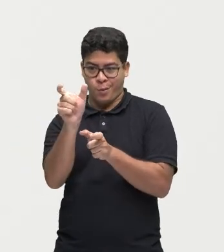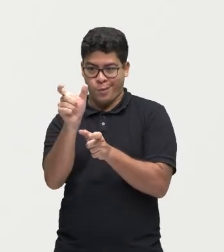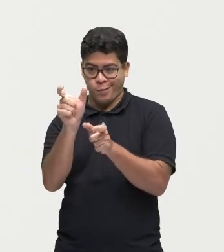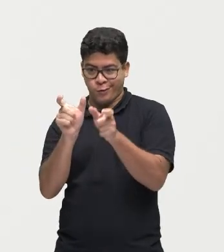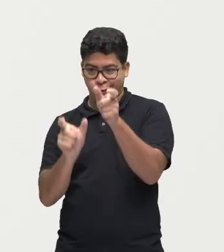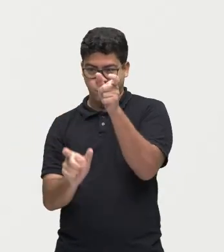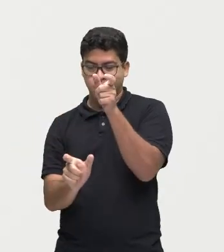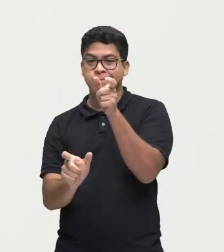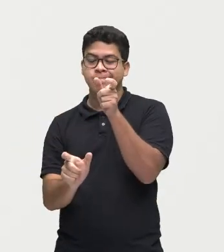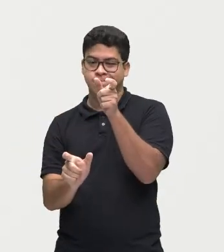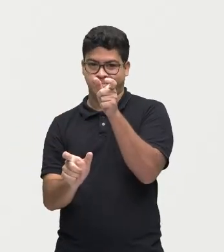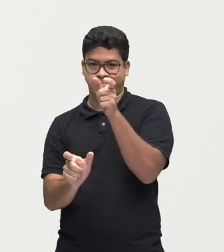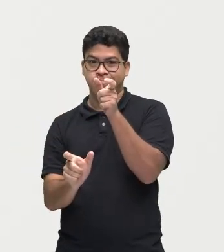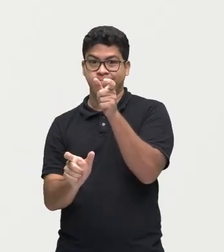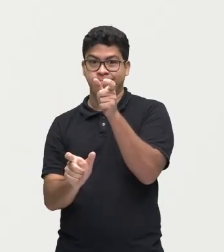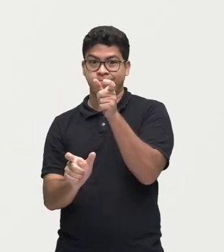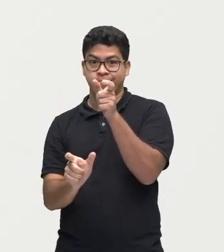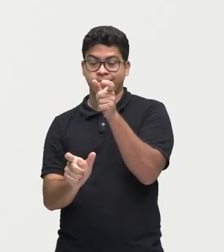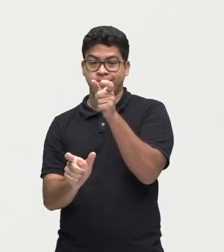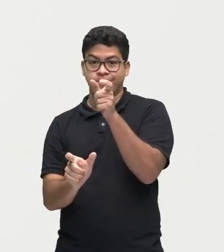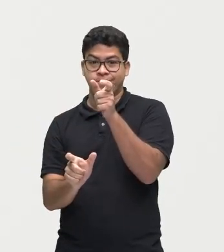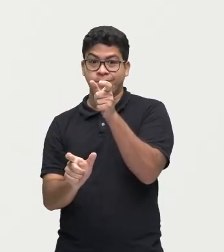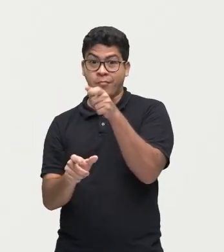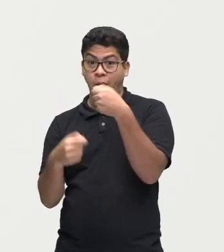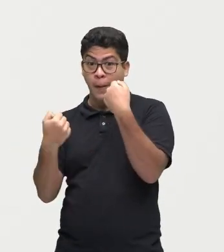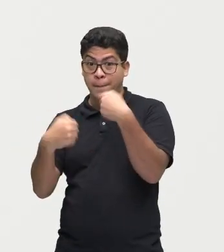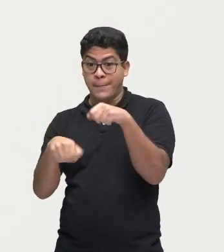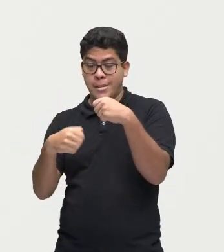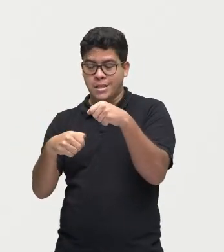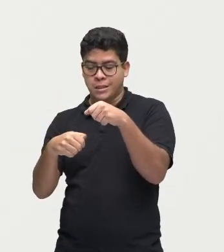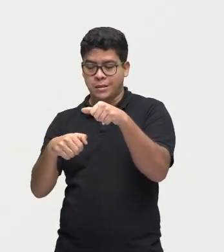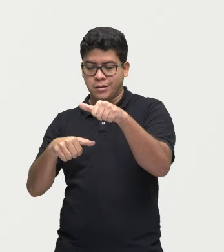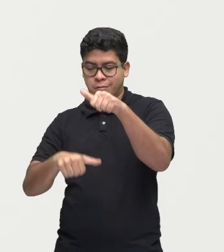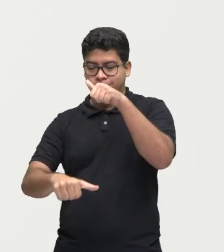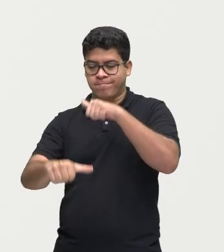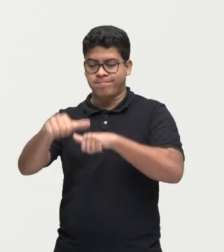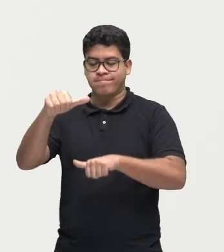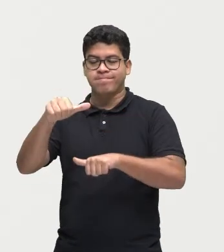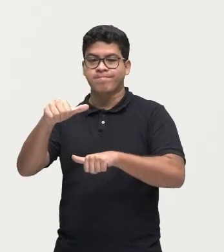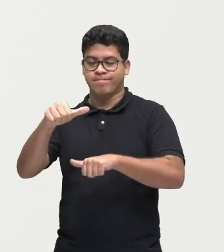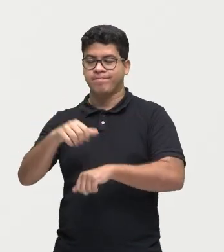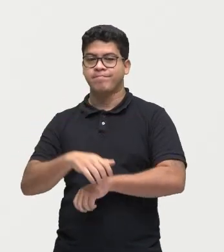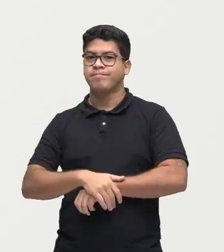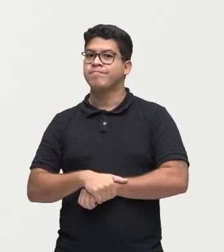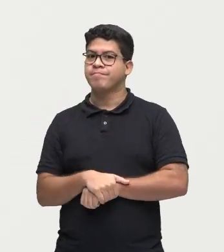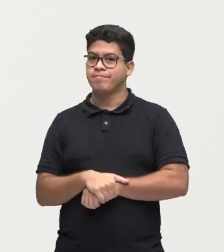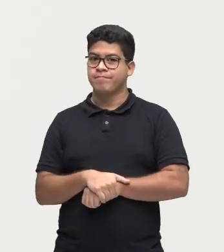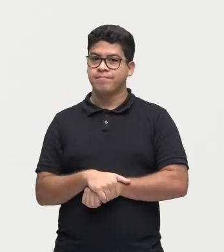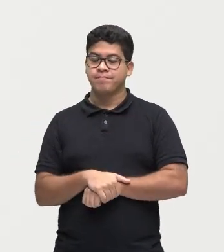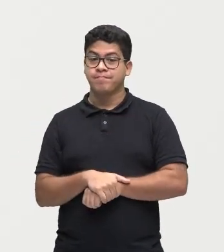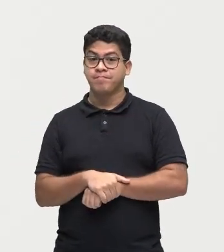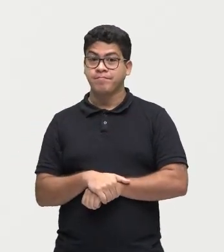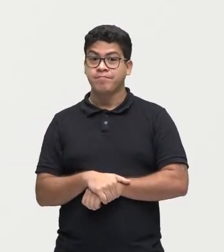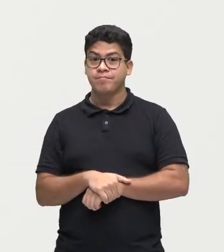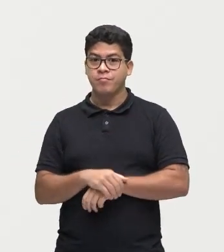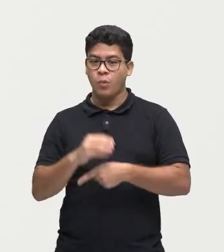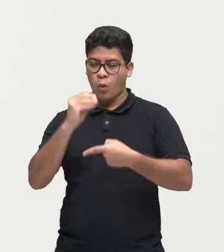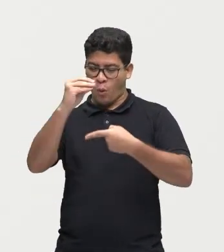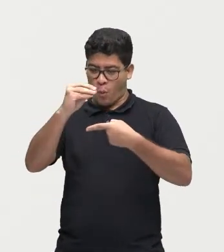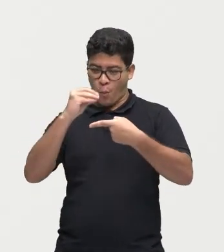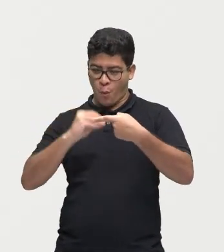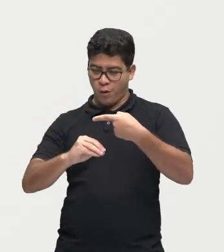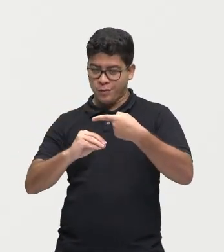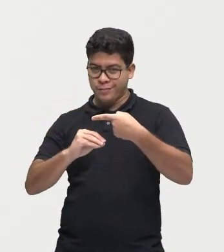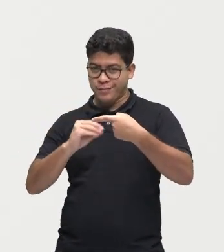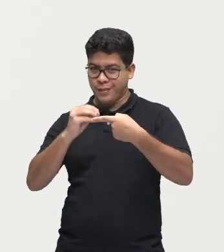aumentando a quantidade. Então, ela é inversamente proporcional e por isso a gente inverteu a fração. Em vez de ser 5 sobre